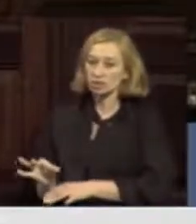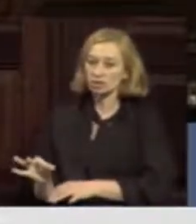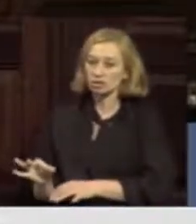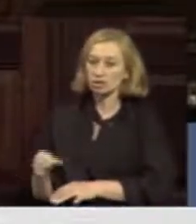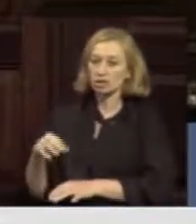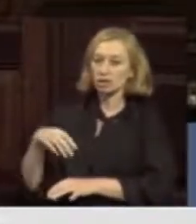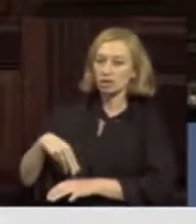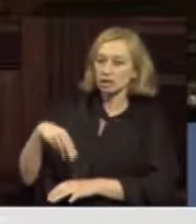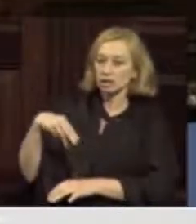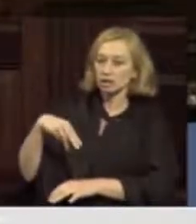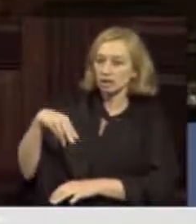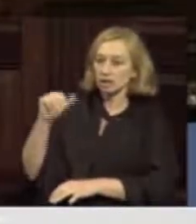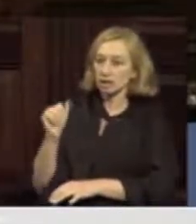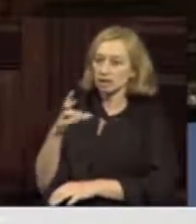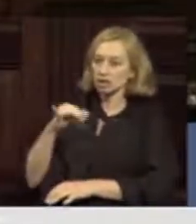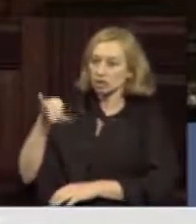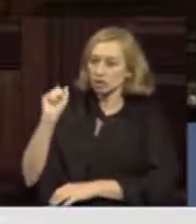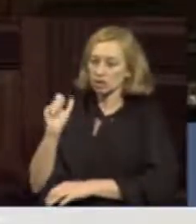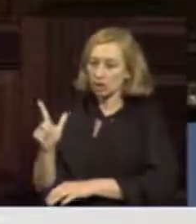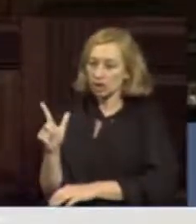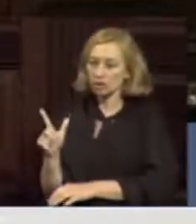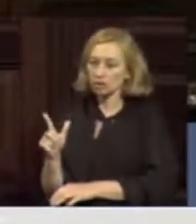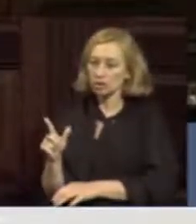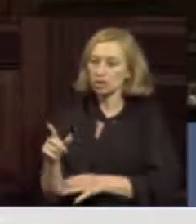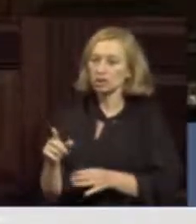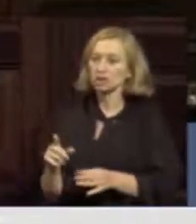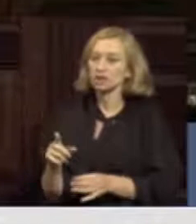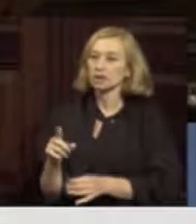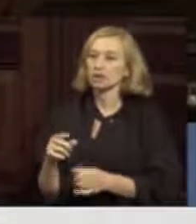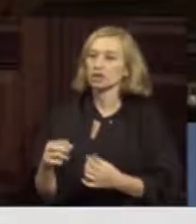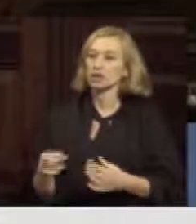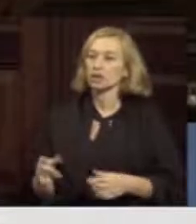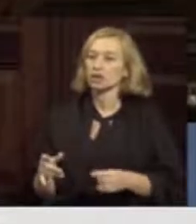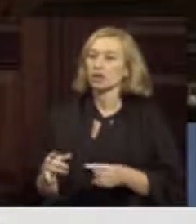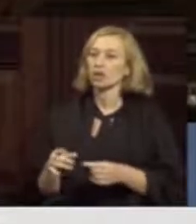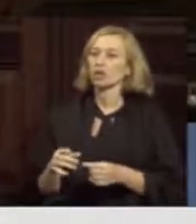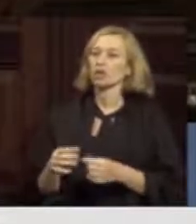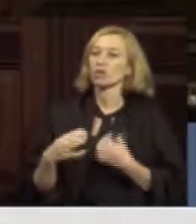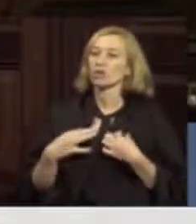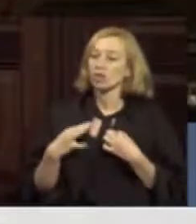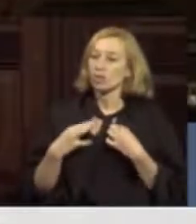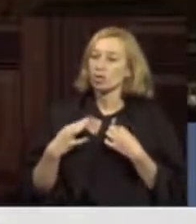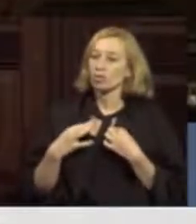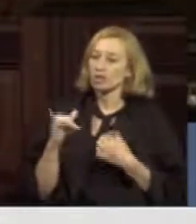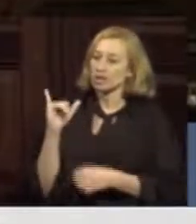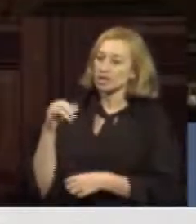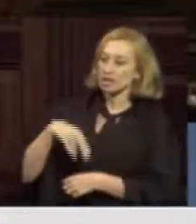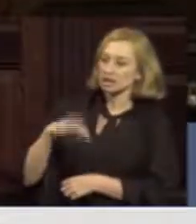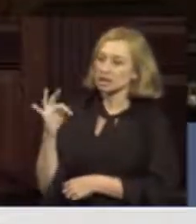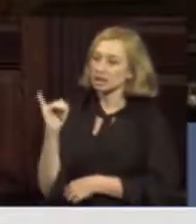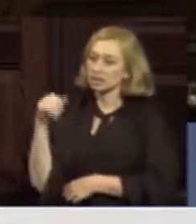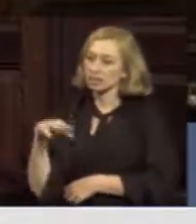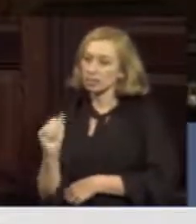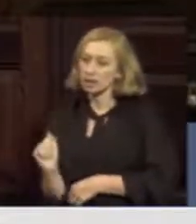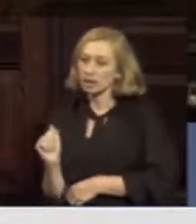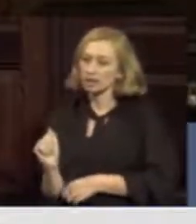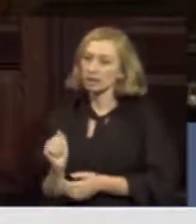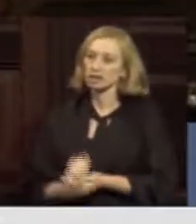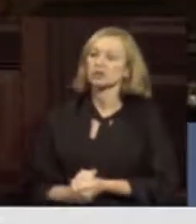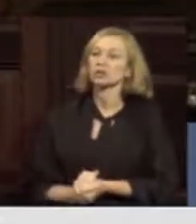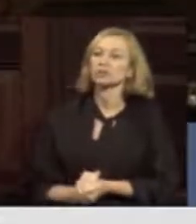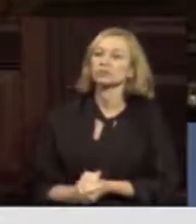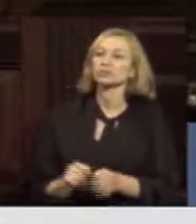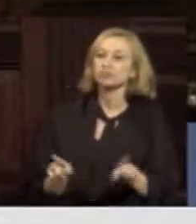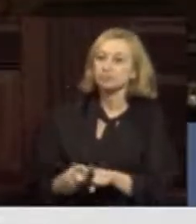de peças de moda íntima. Nova Friburgo também nos traz a esperança de cadeados e